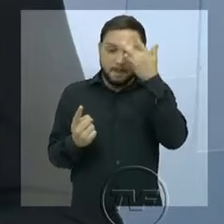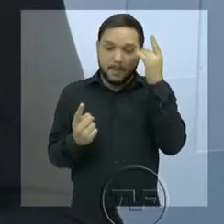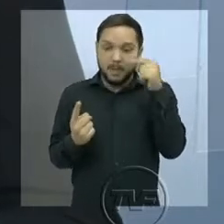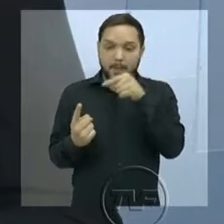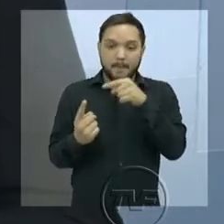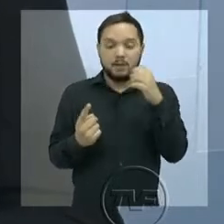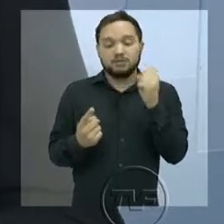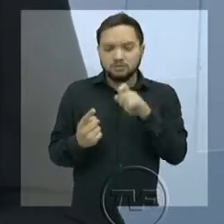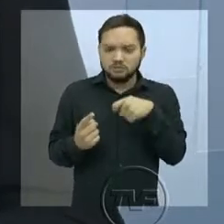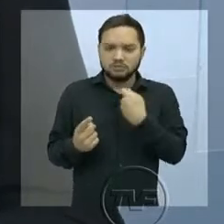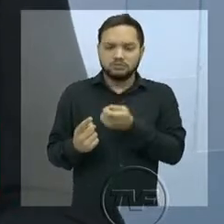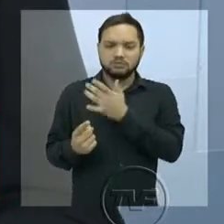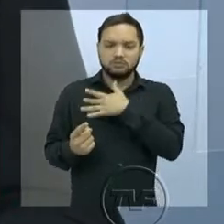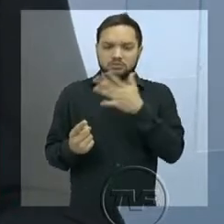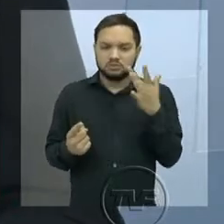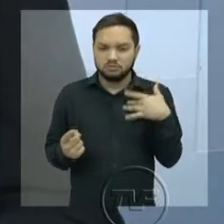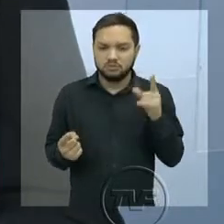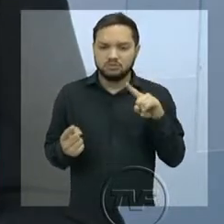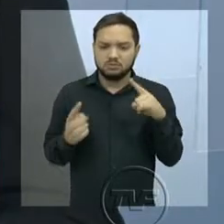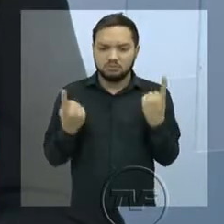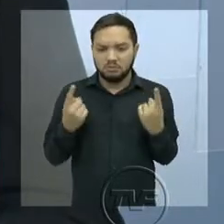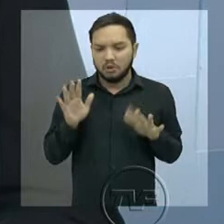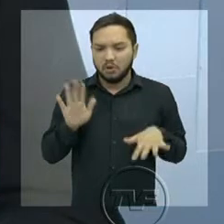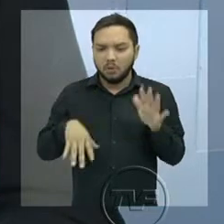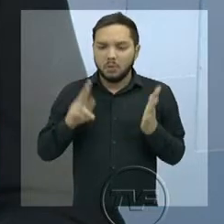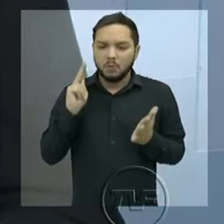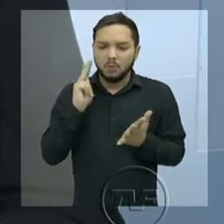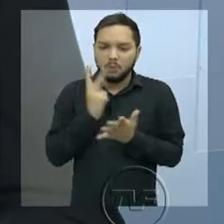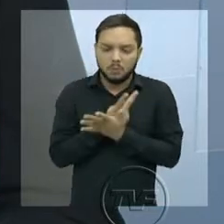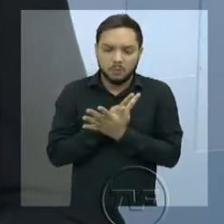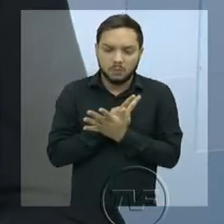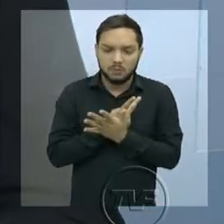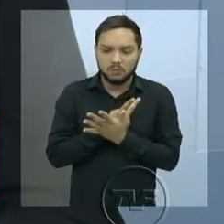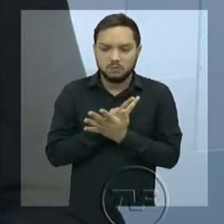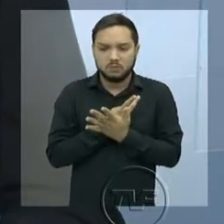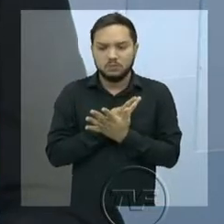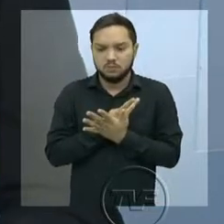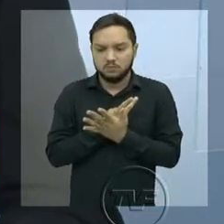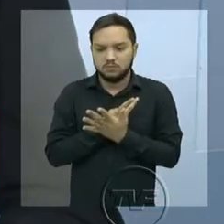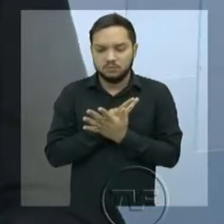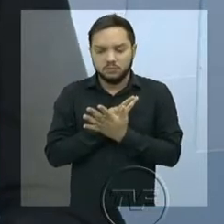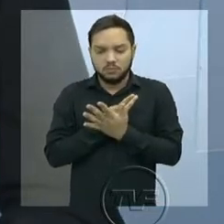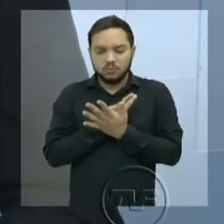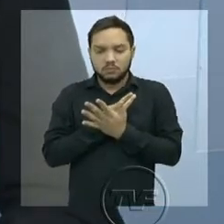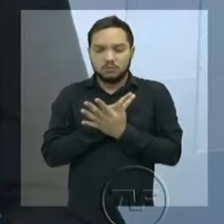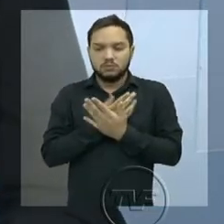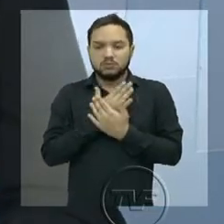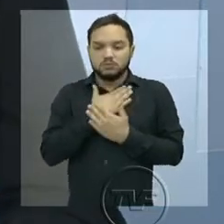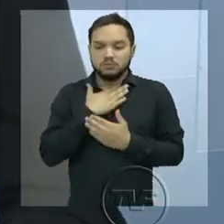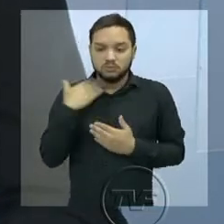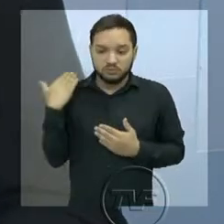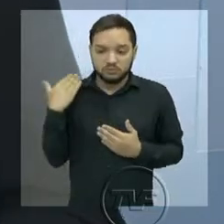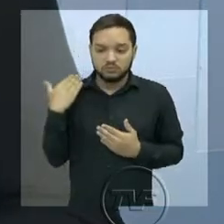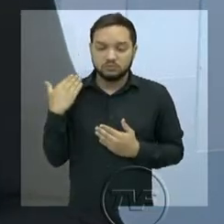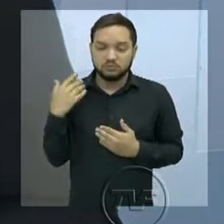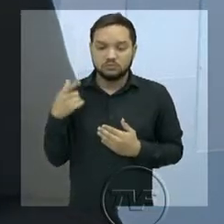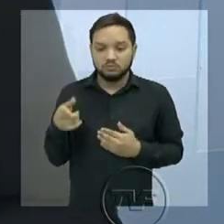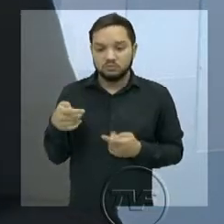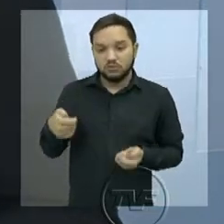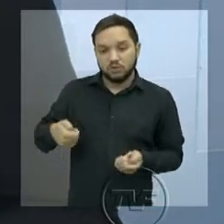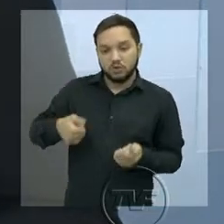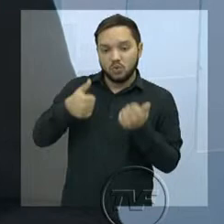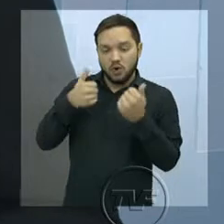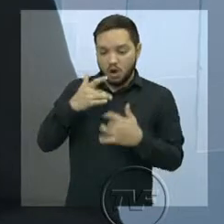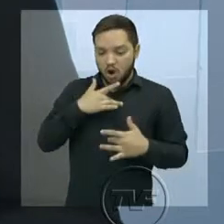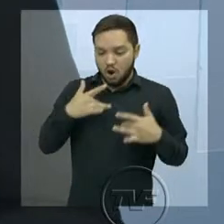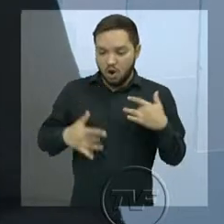boa saúde, mas por fatores que fogem ao controle da gente, perdem a vida, a doação dos órgãos,